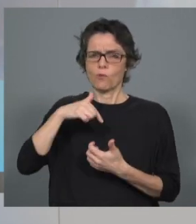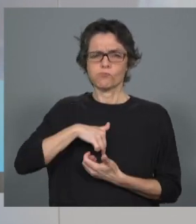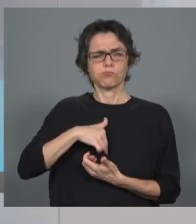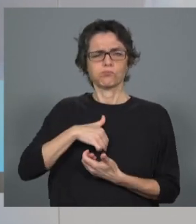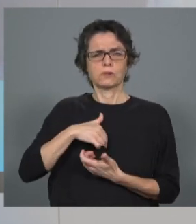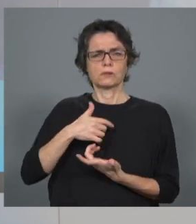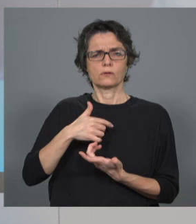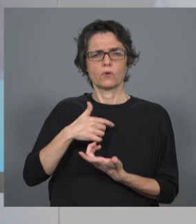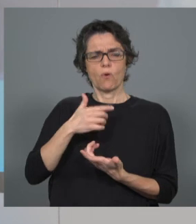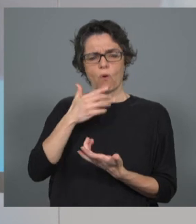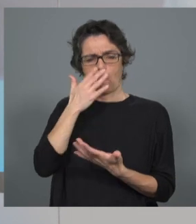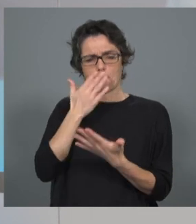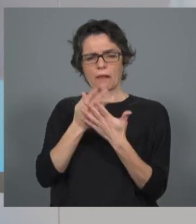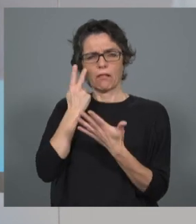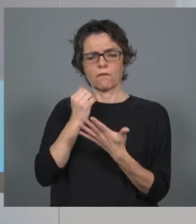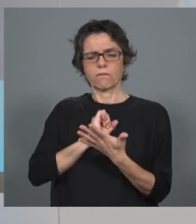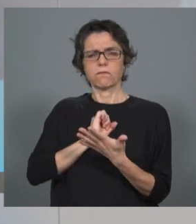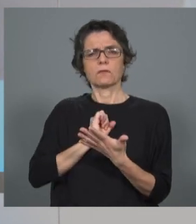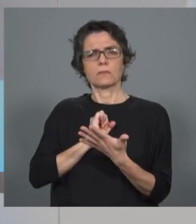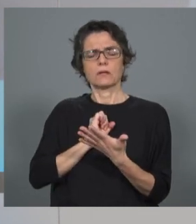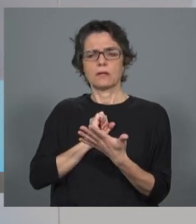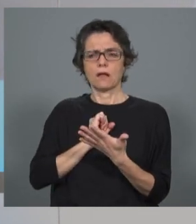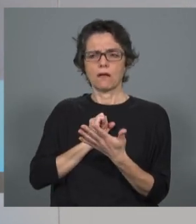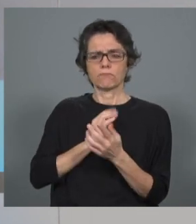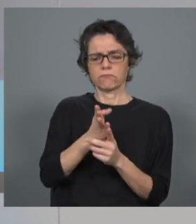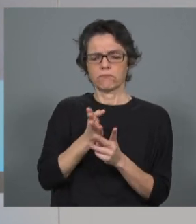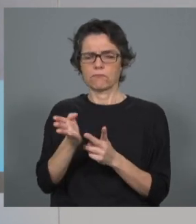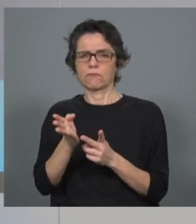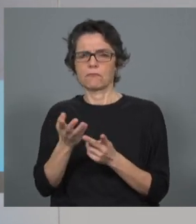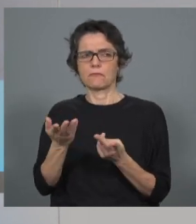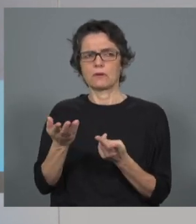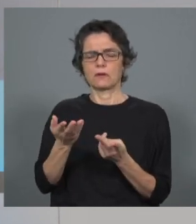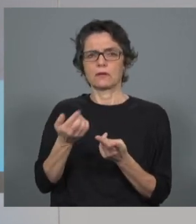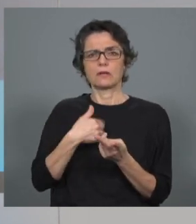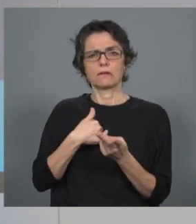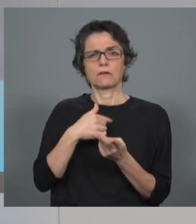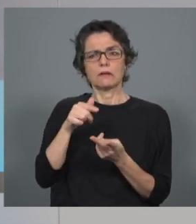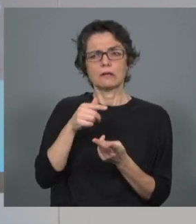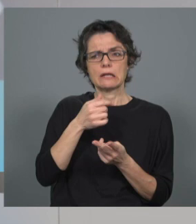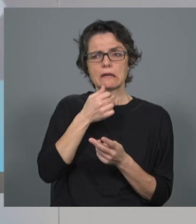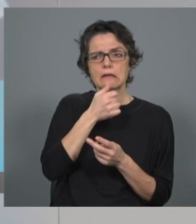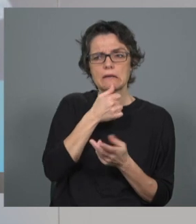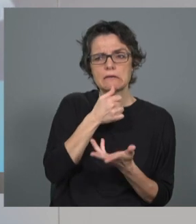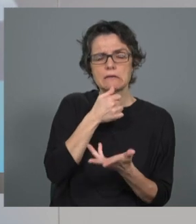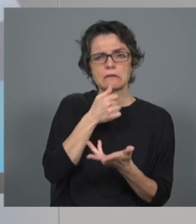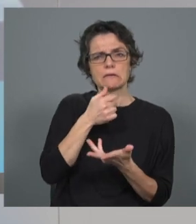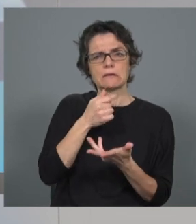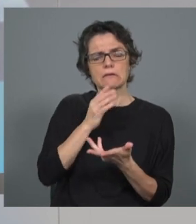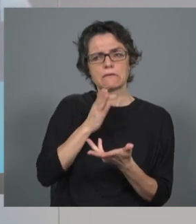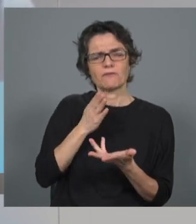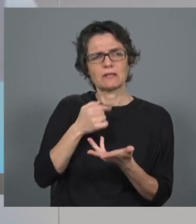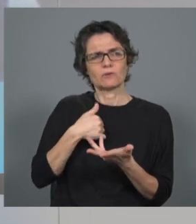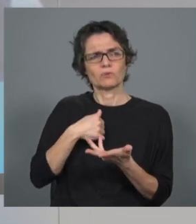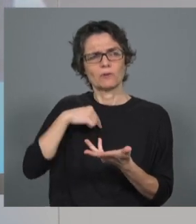depois me permitiu fazer o discernimento vocacional. E porquê é que eu digo isto? Porque foi uma altura da minha vida em que eu entrei em